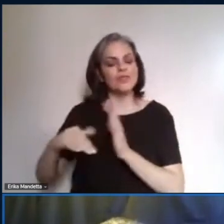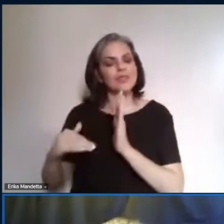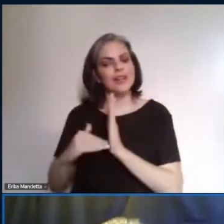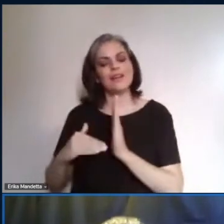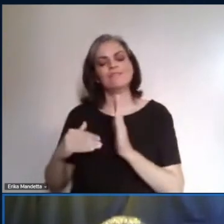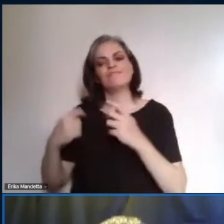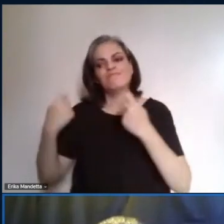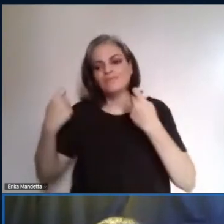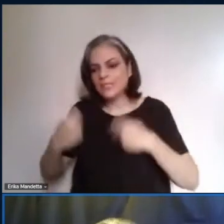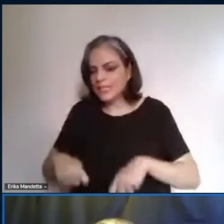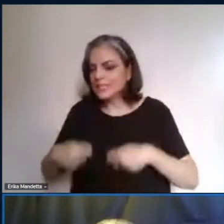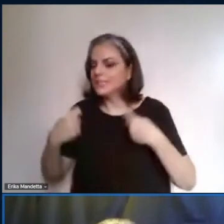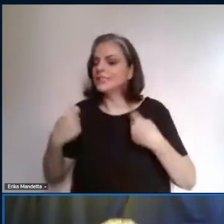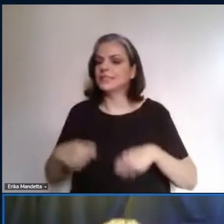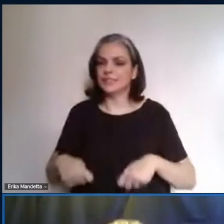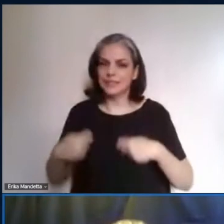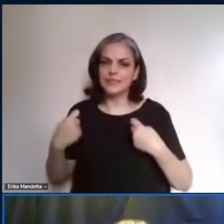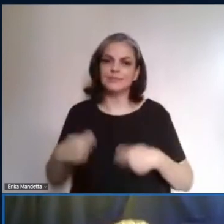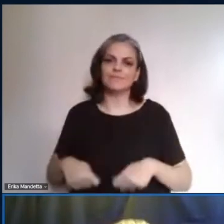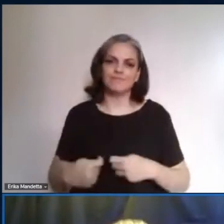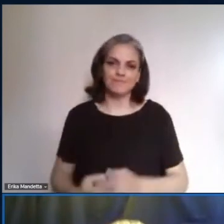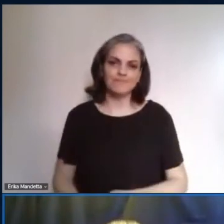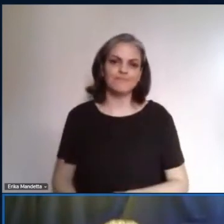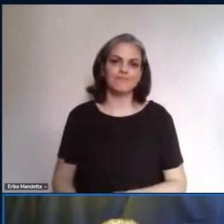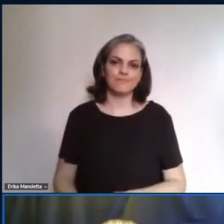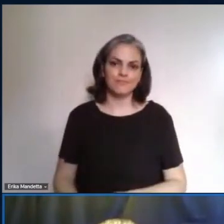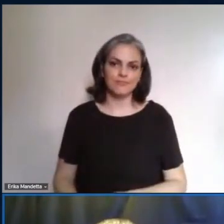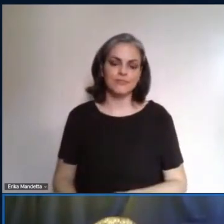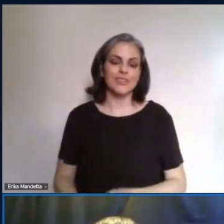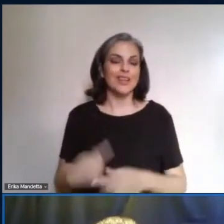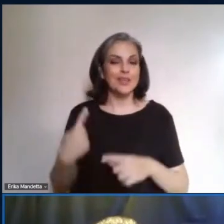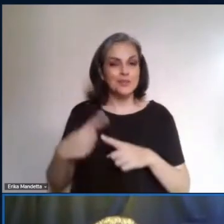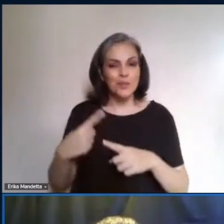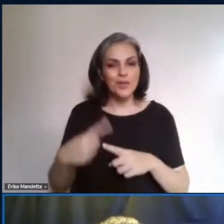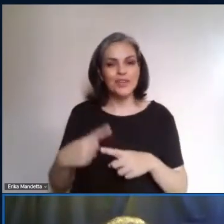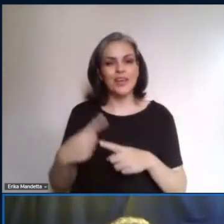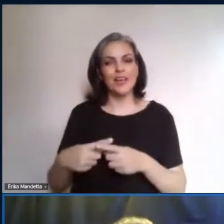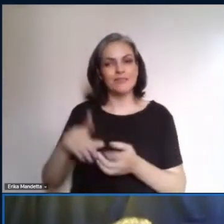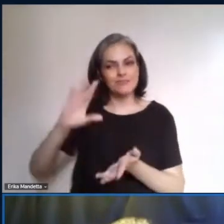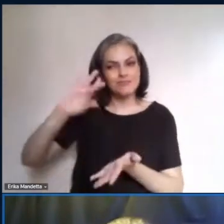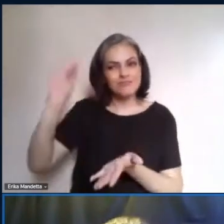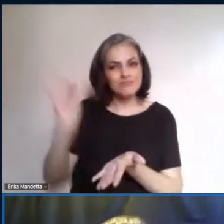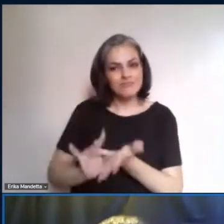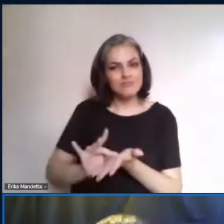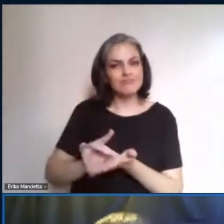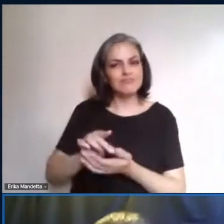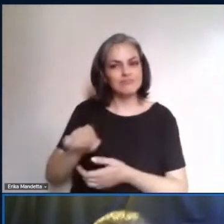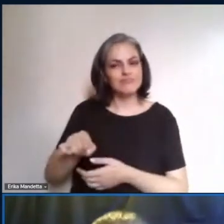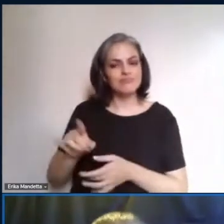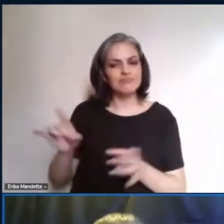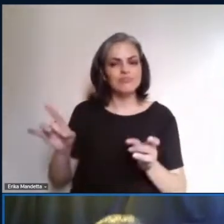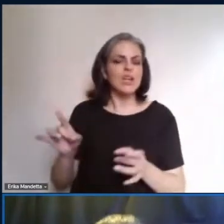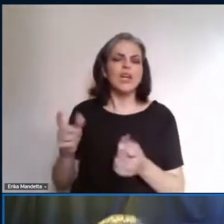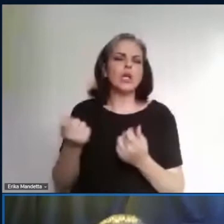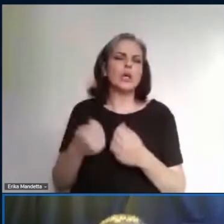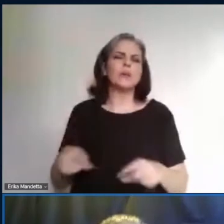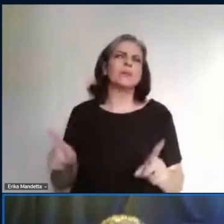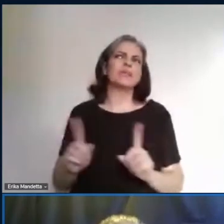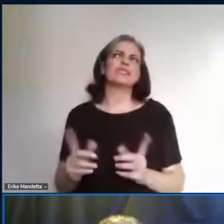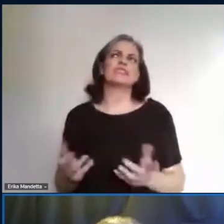é necessária, porque a partir do momento em que for reconhecido, não precisa ser nada falando